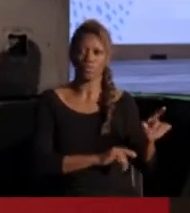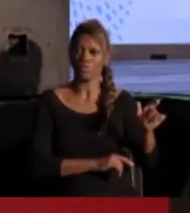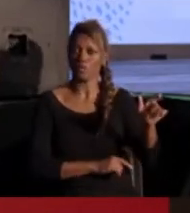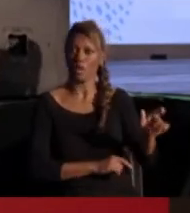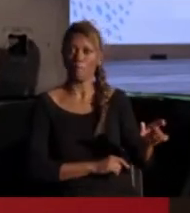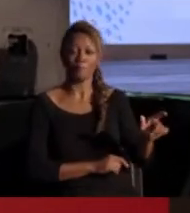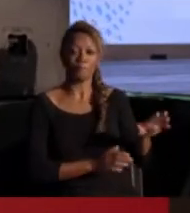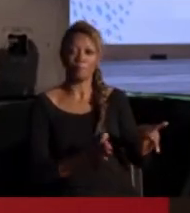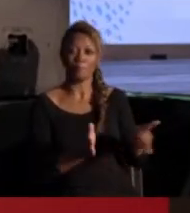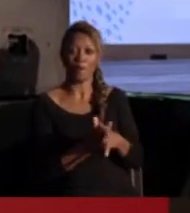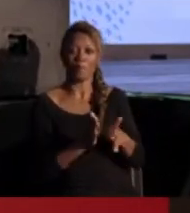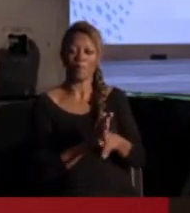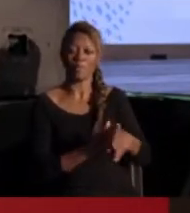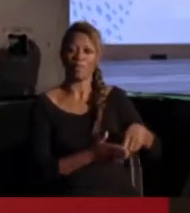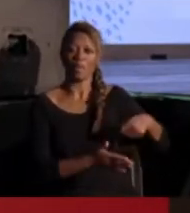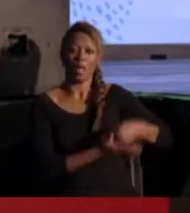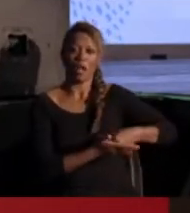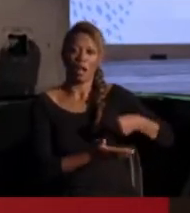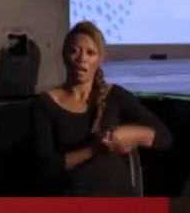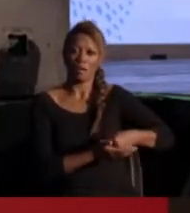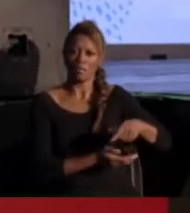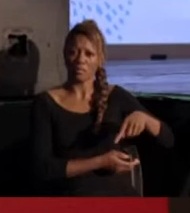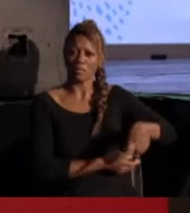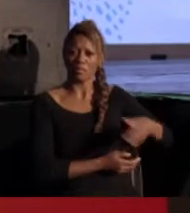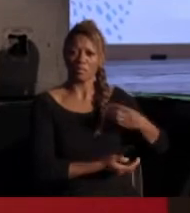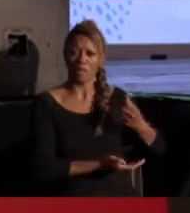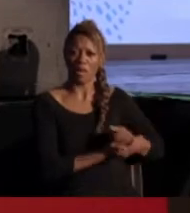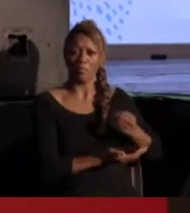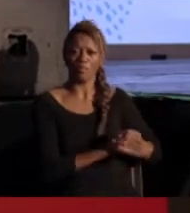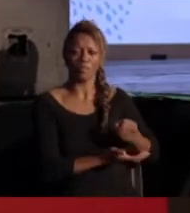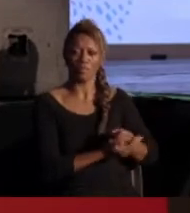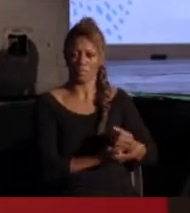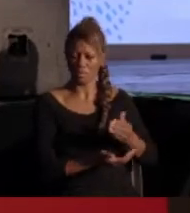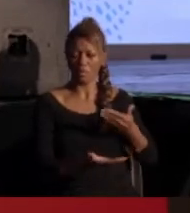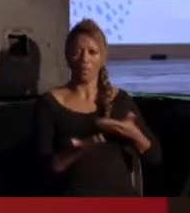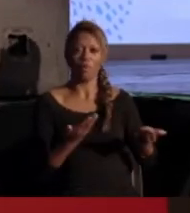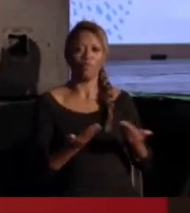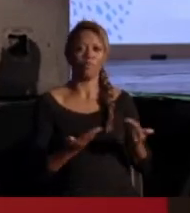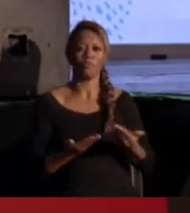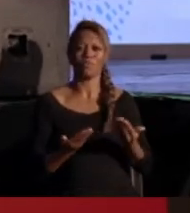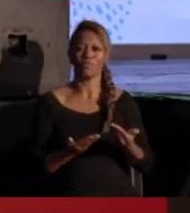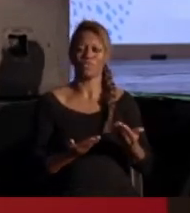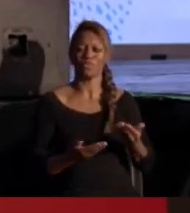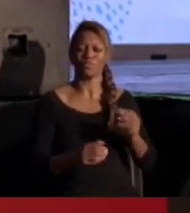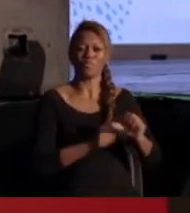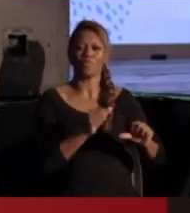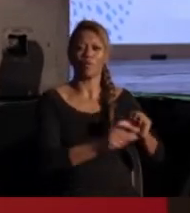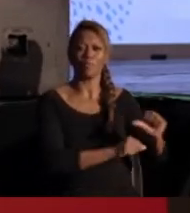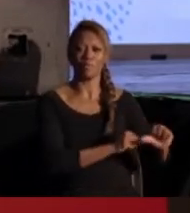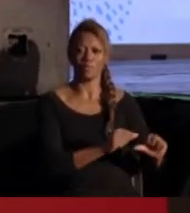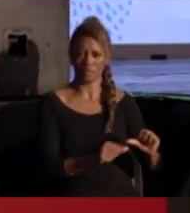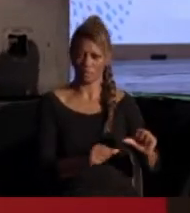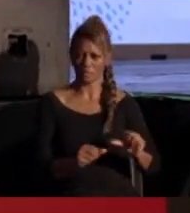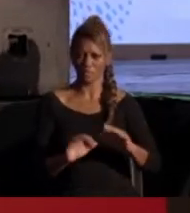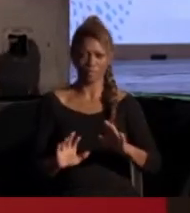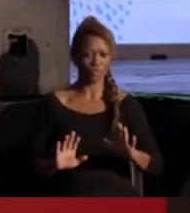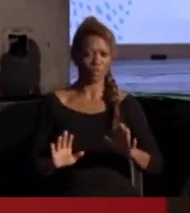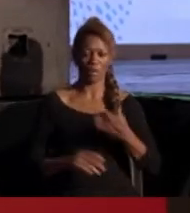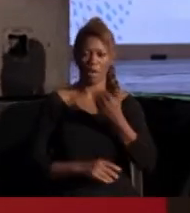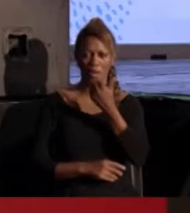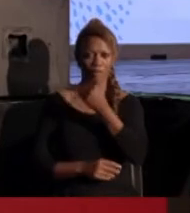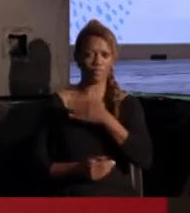foi uma luta enorme. E há movimento hoje, botar rótulo, não, botar a composição dos